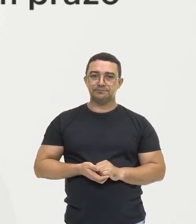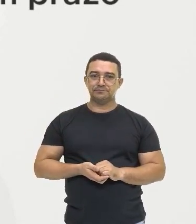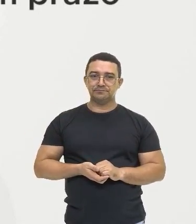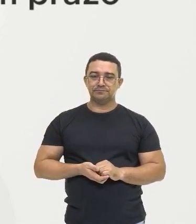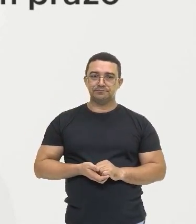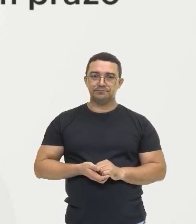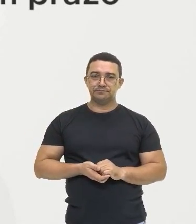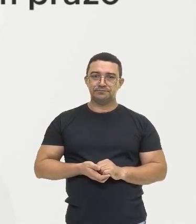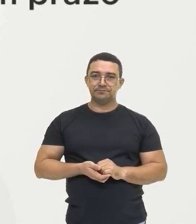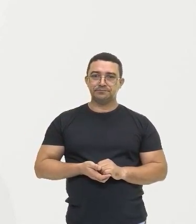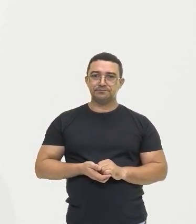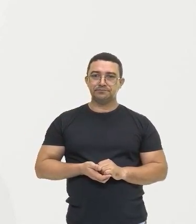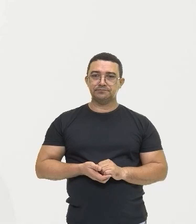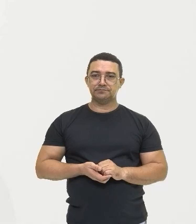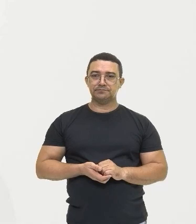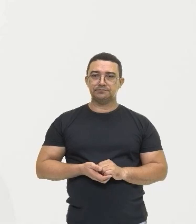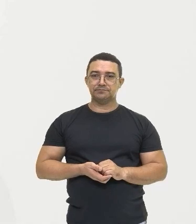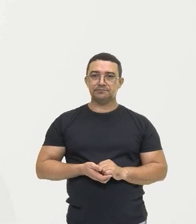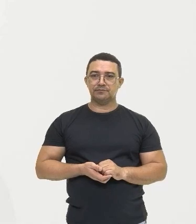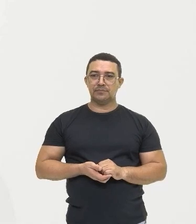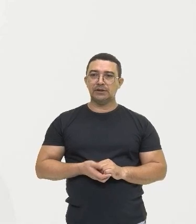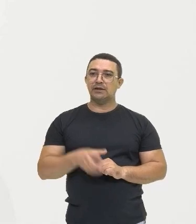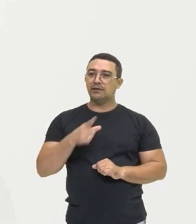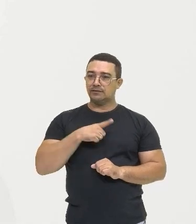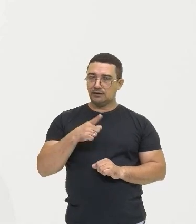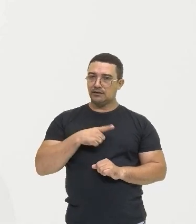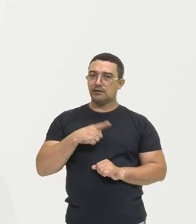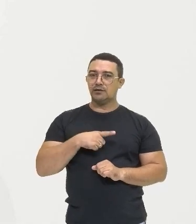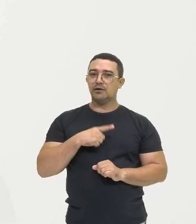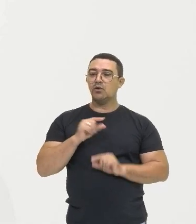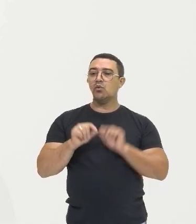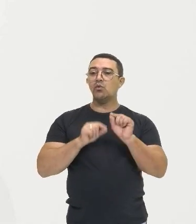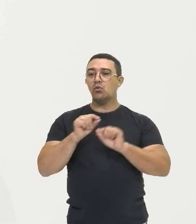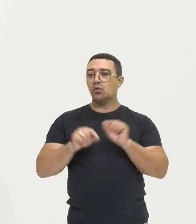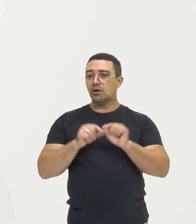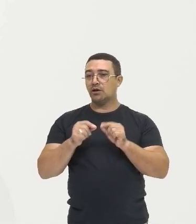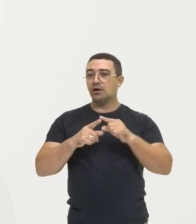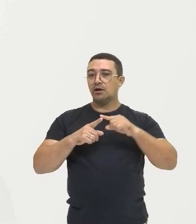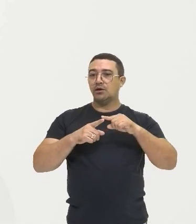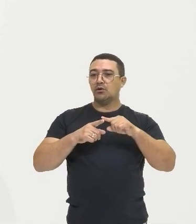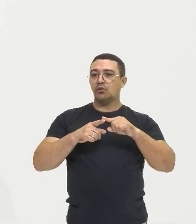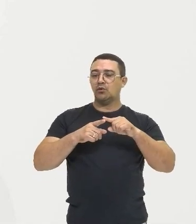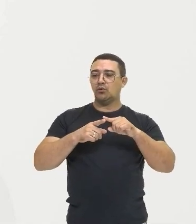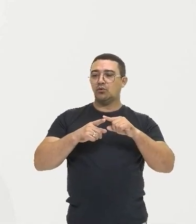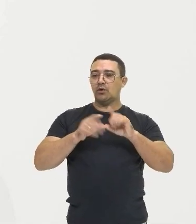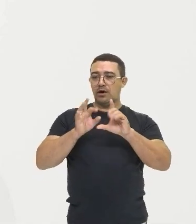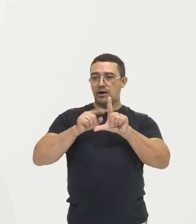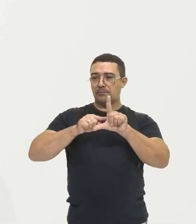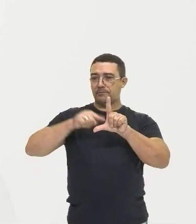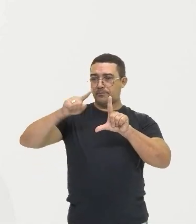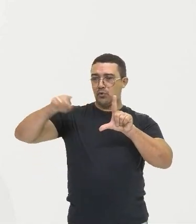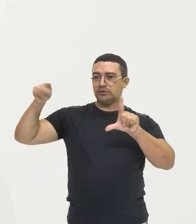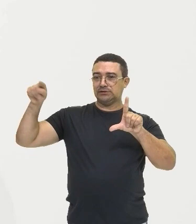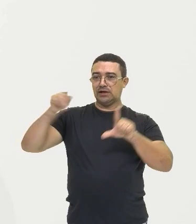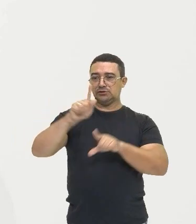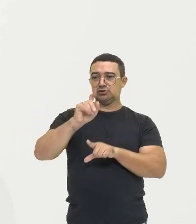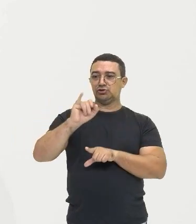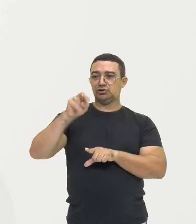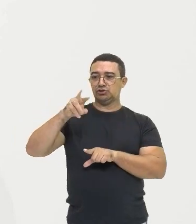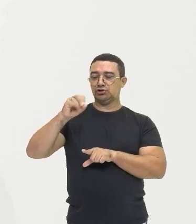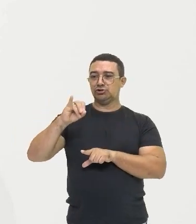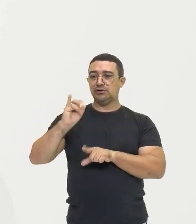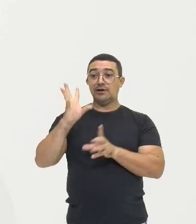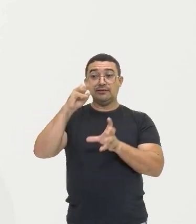certo? Temos aqui um dado para a gente analisar o índice de Gini dentro do contexto